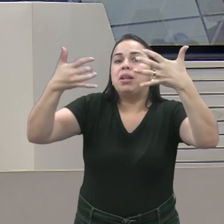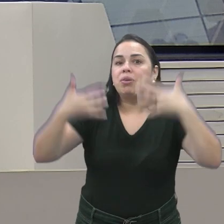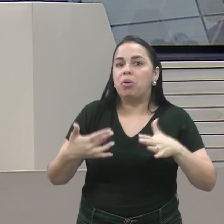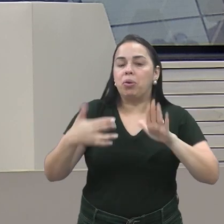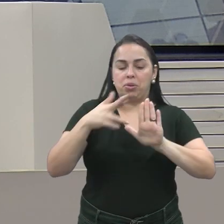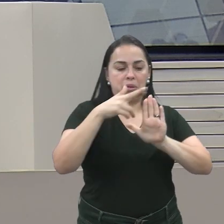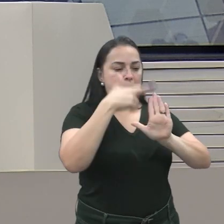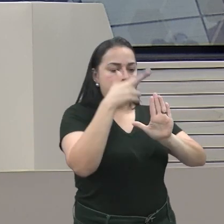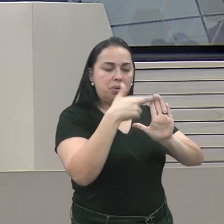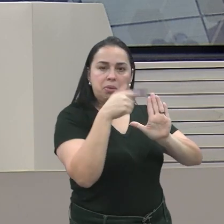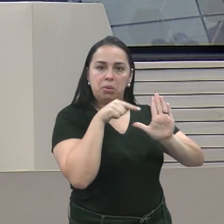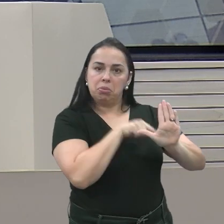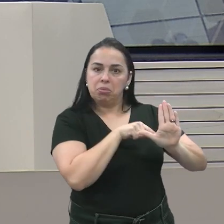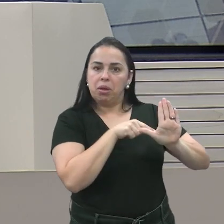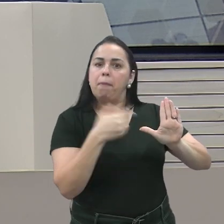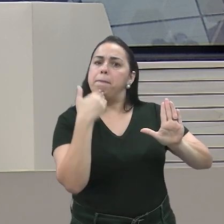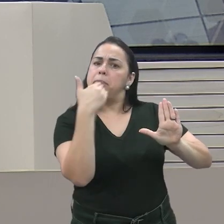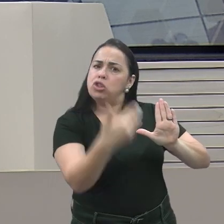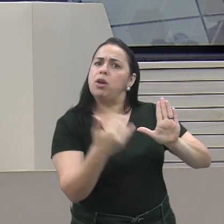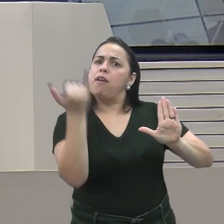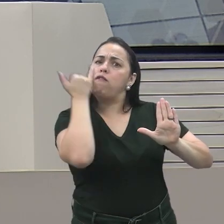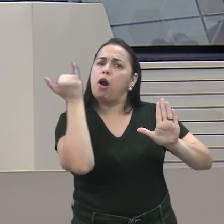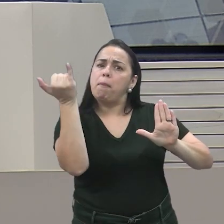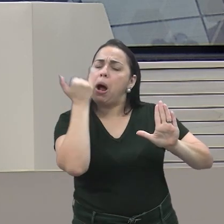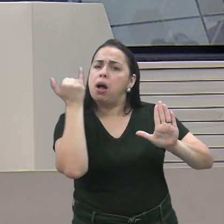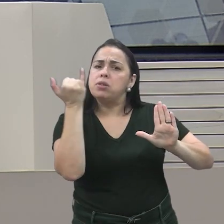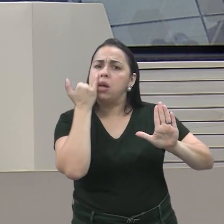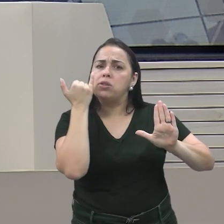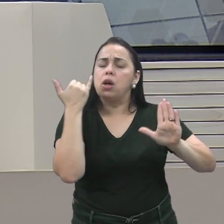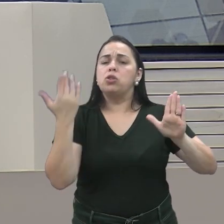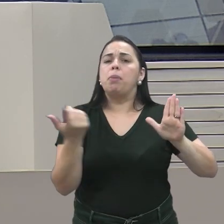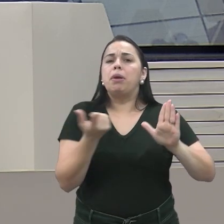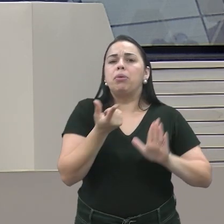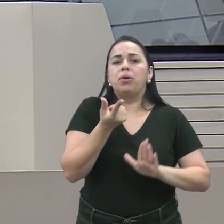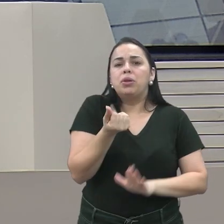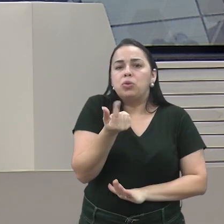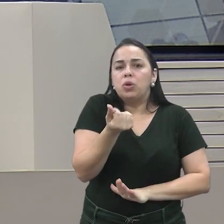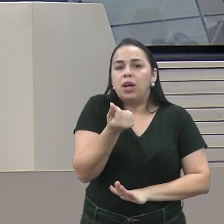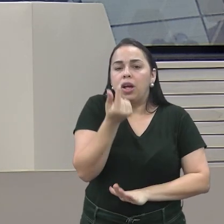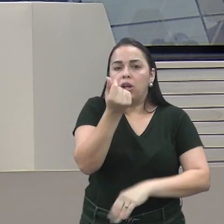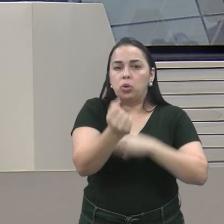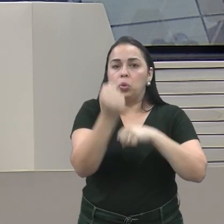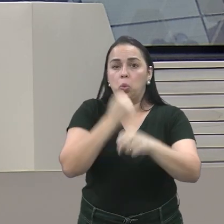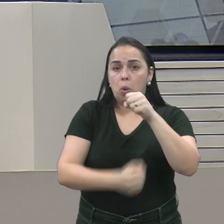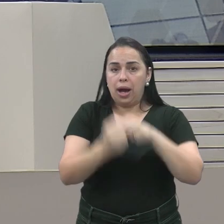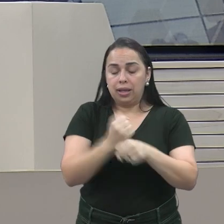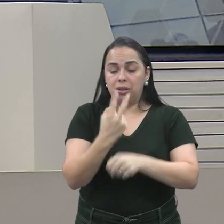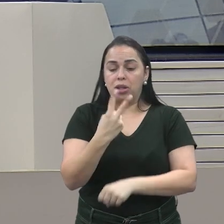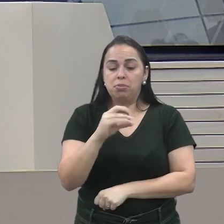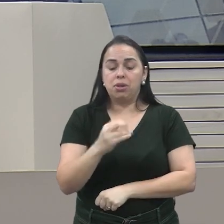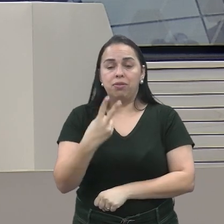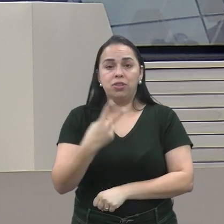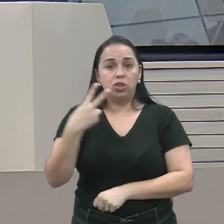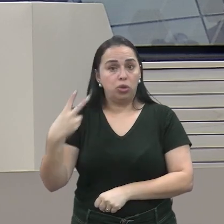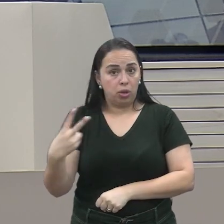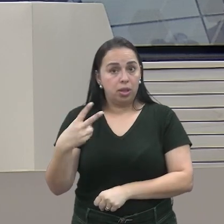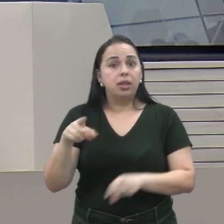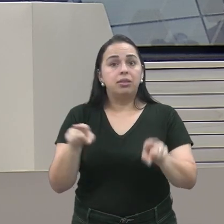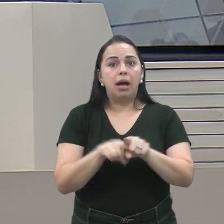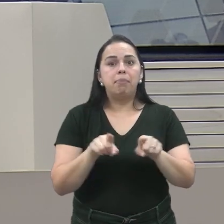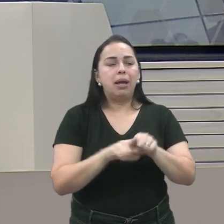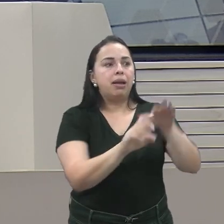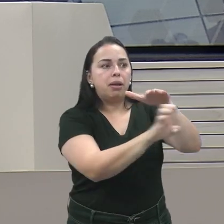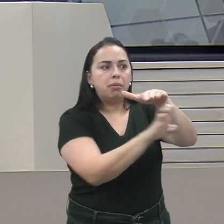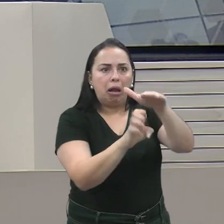requerimentos apresentados por ele, solicitando informações sobre as contas do Executivo em 2022 e a falta de cobranças de